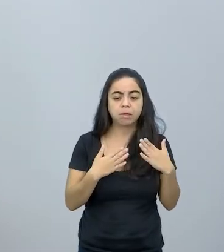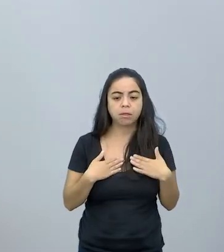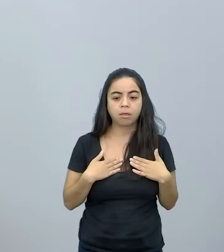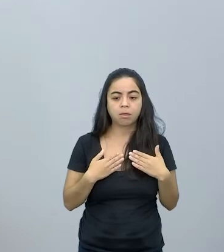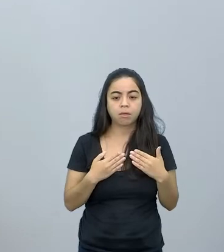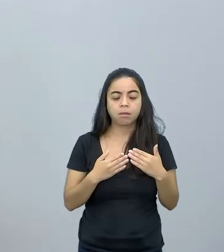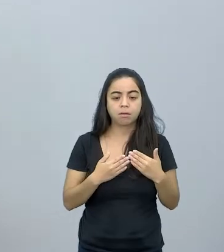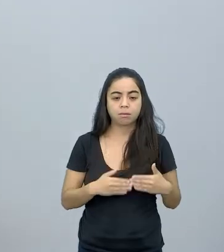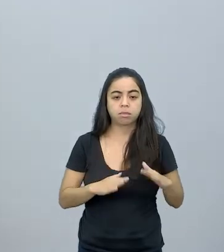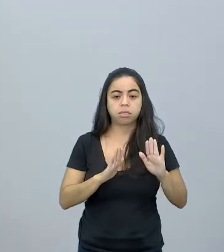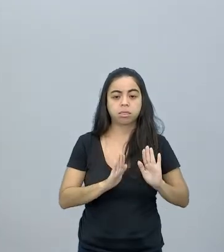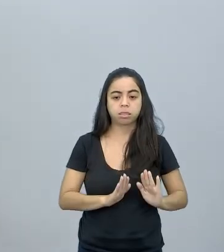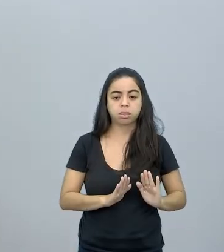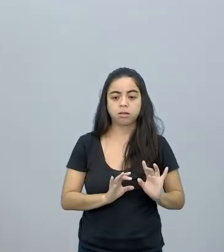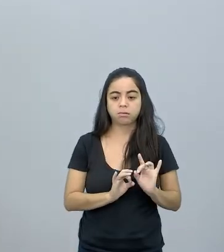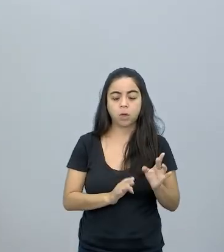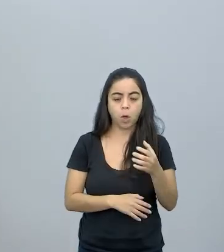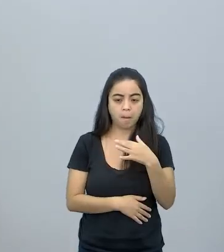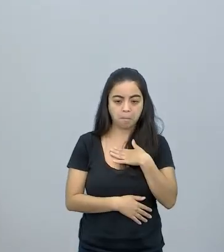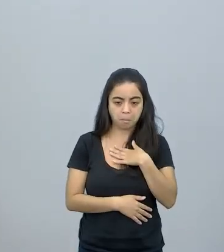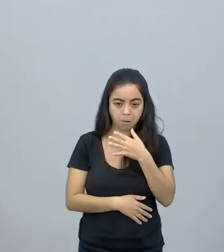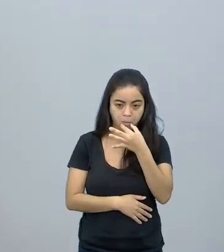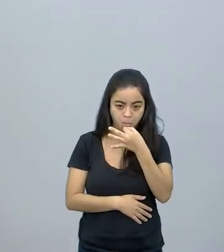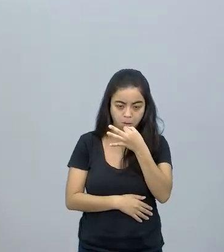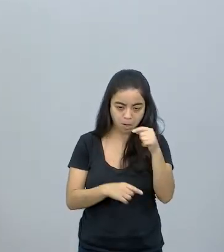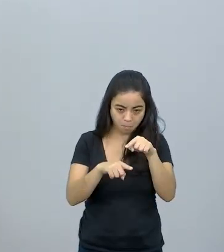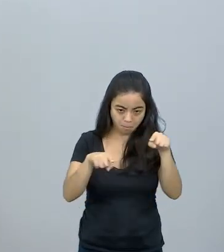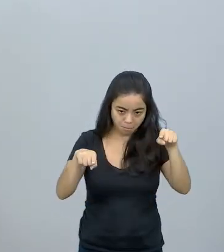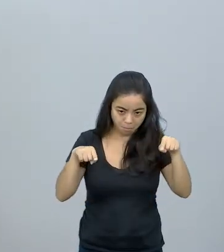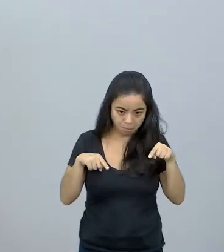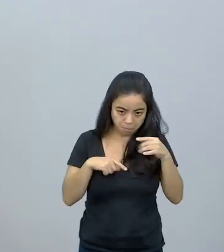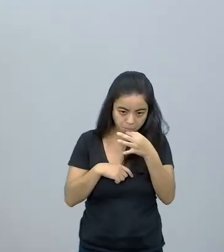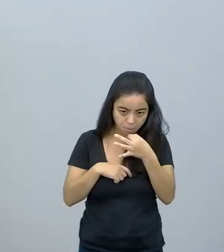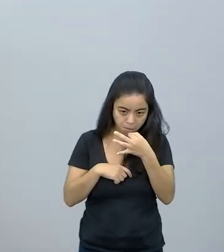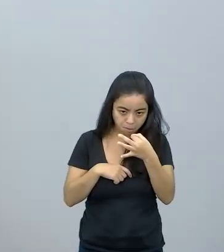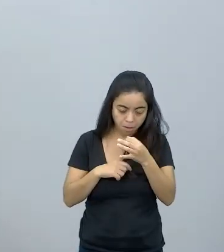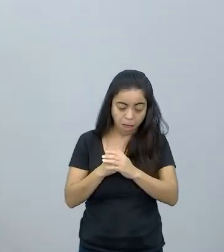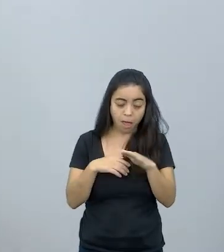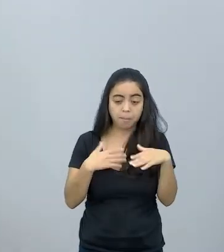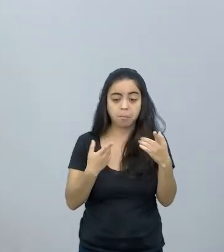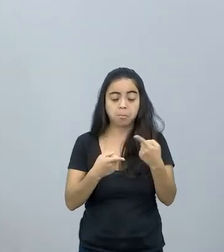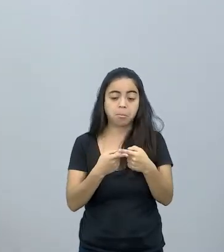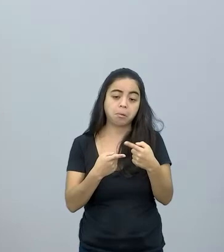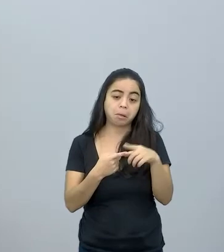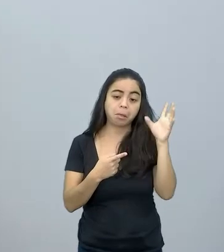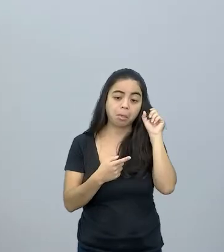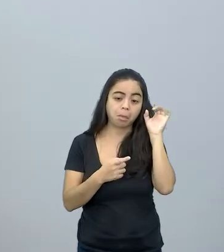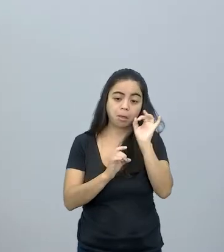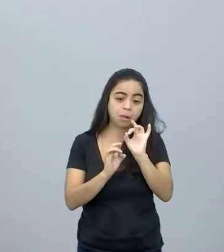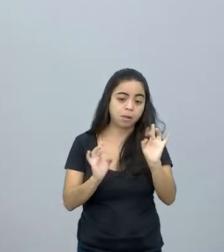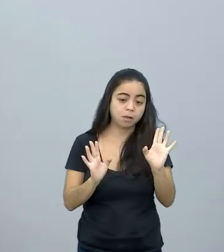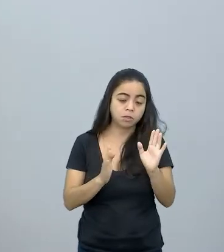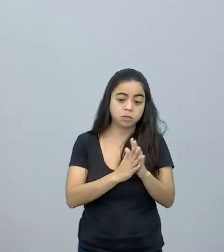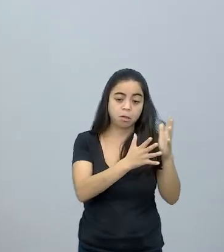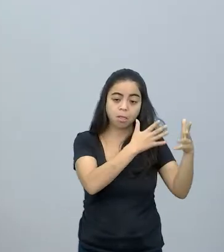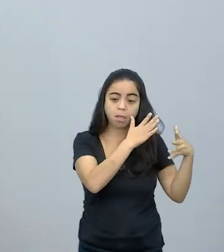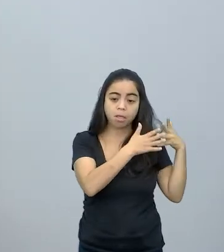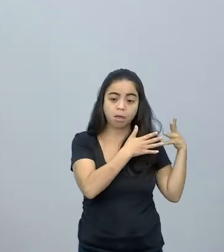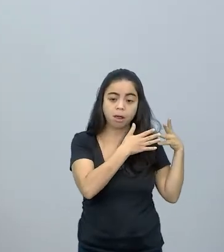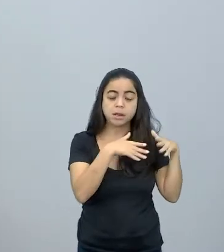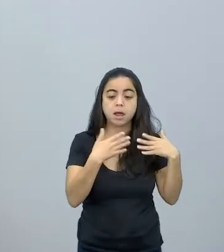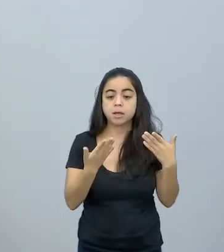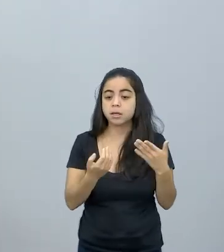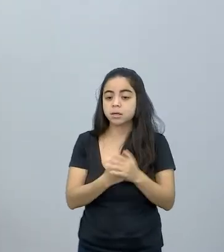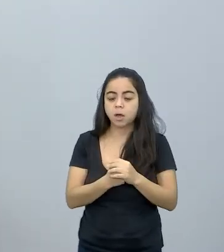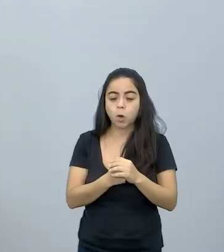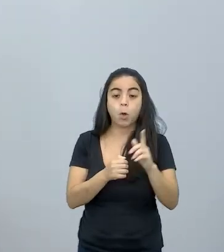é o império das opiniões, aquilo que você já acha porque você ouviu falar e tudo mais, e não se dá o trabalho